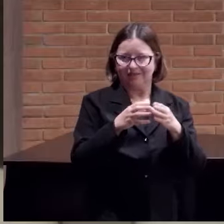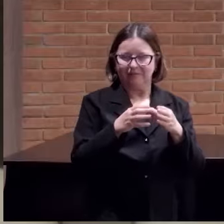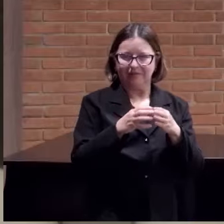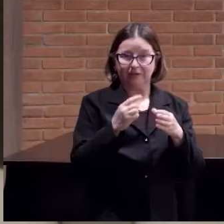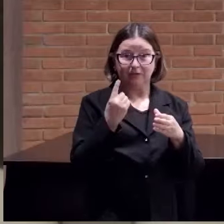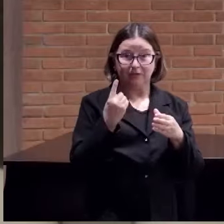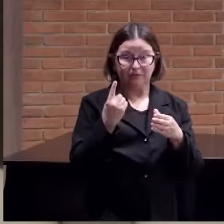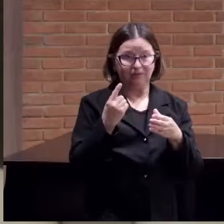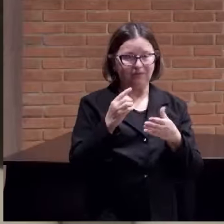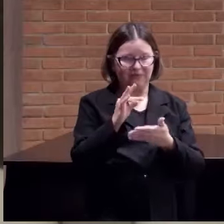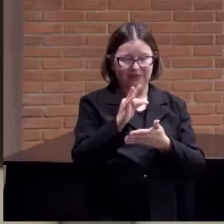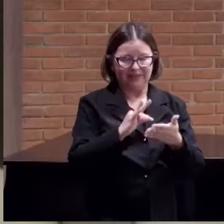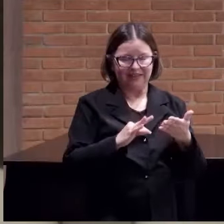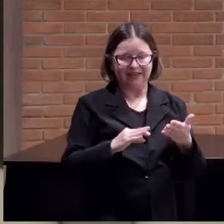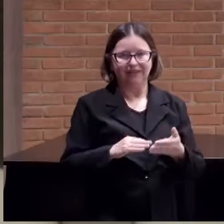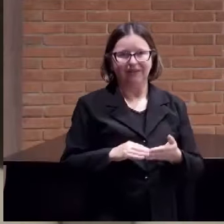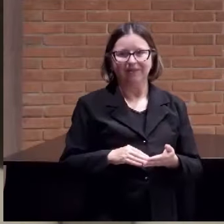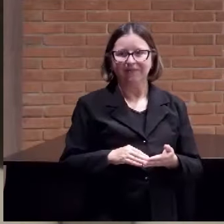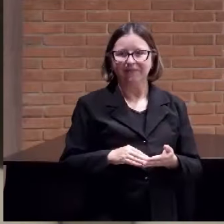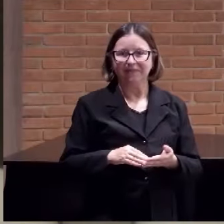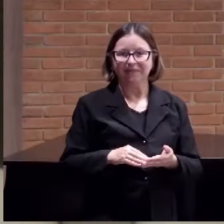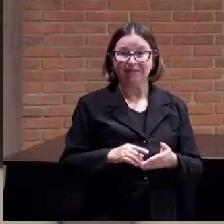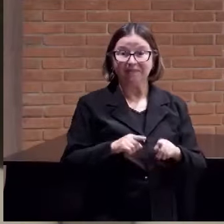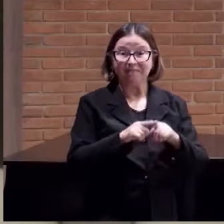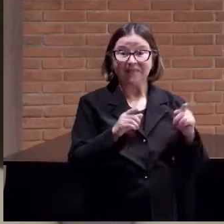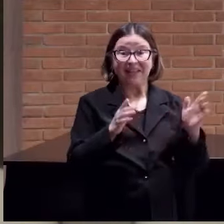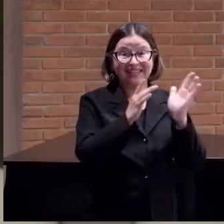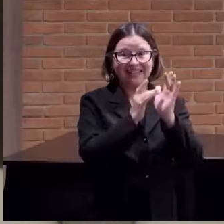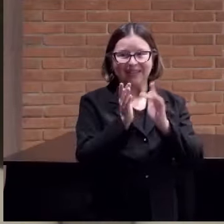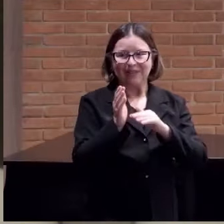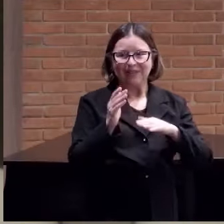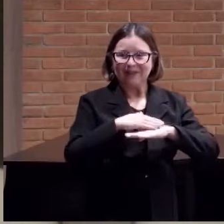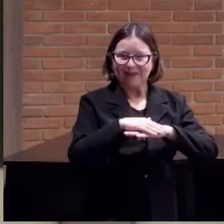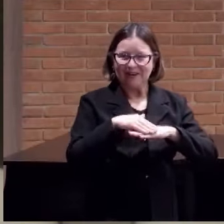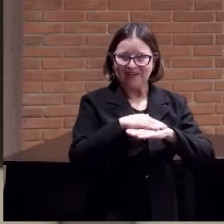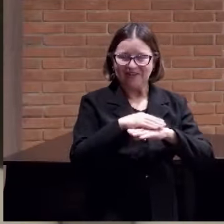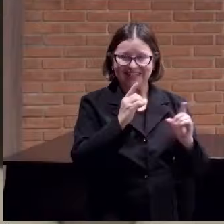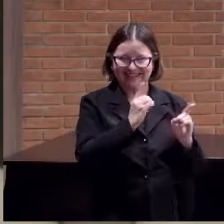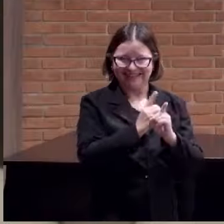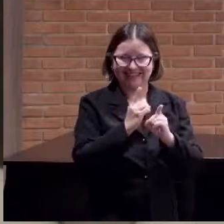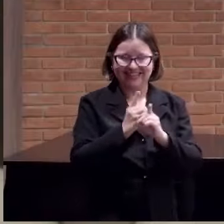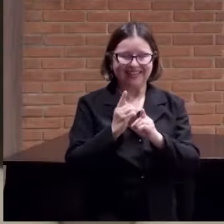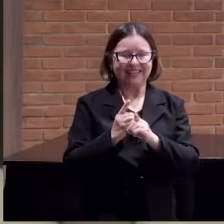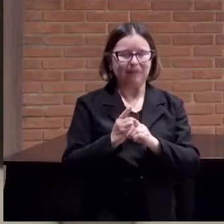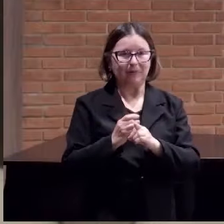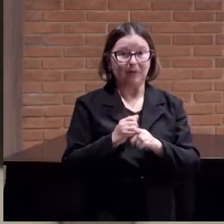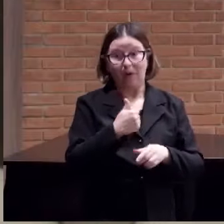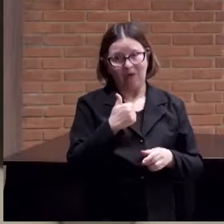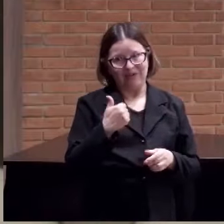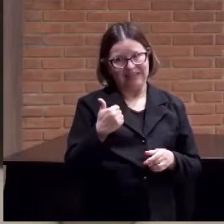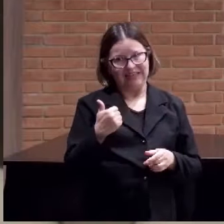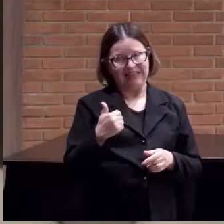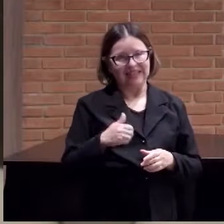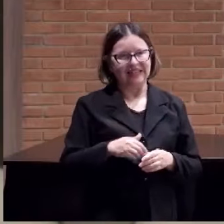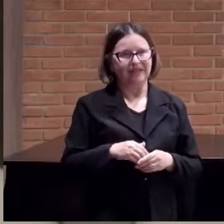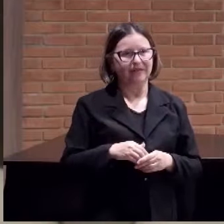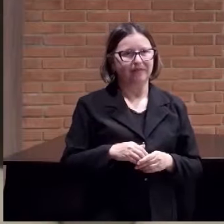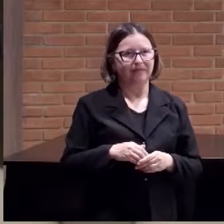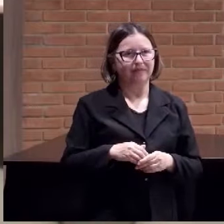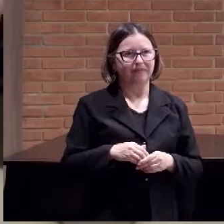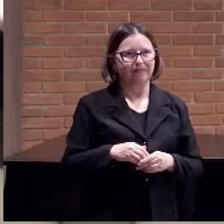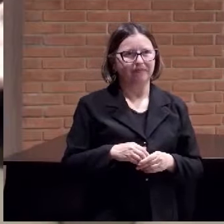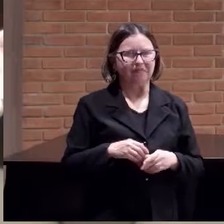Mas era Jesus conversando com os seus discípulos, os 11.